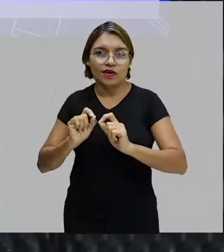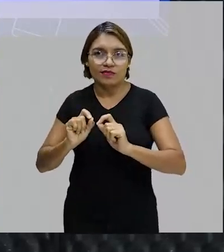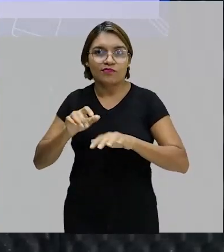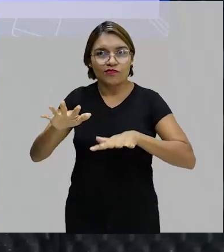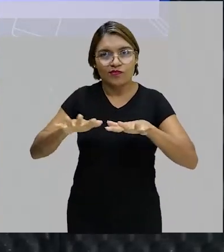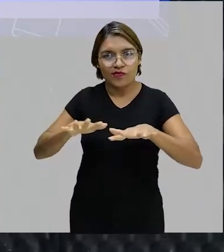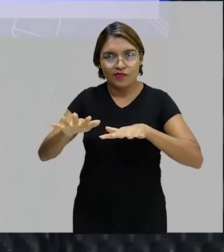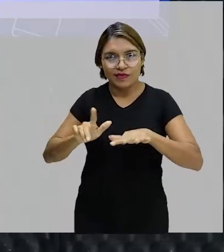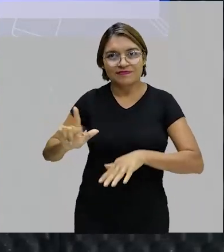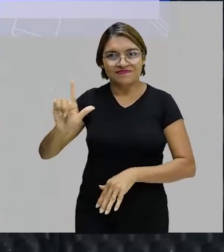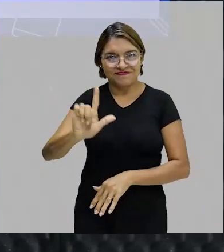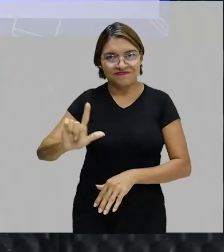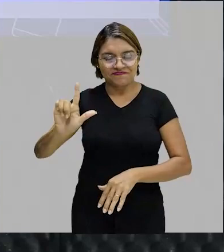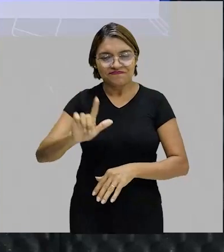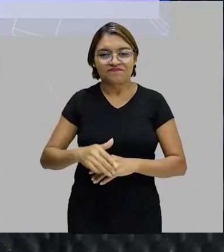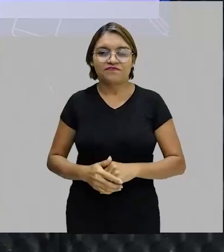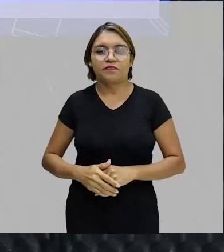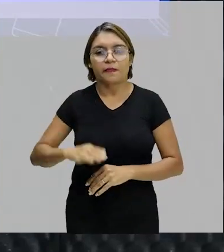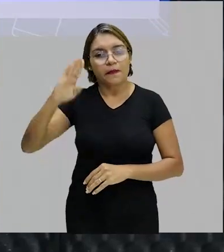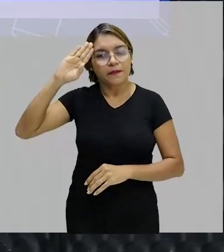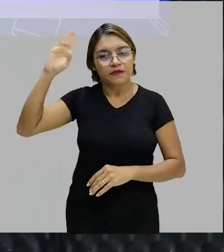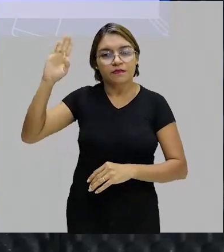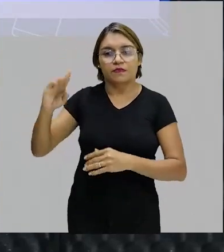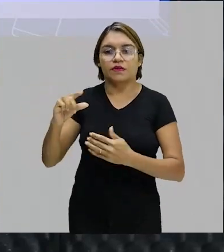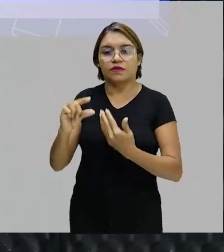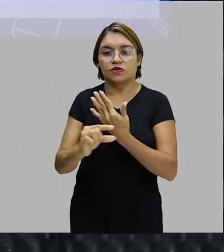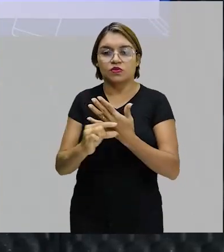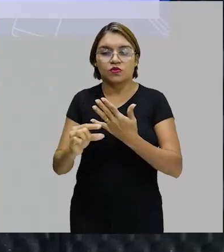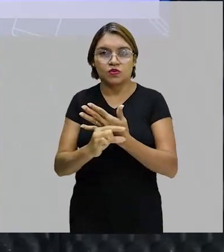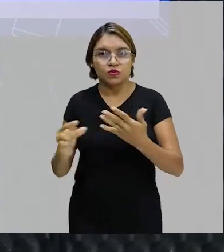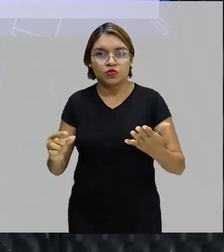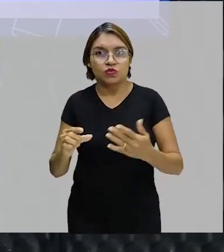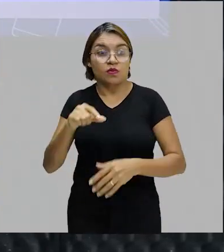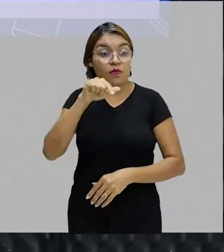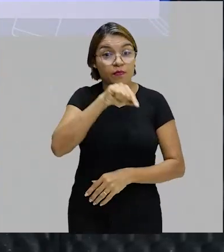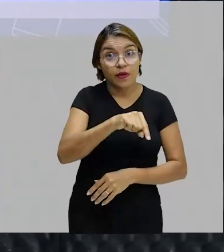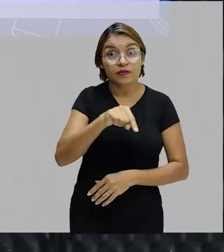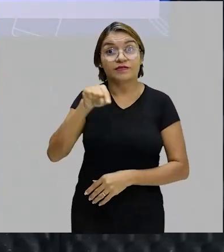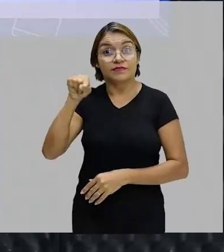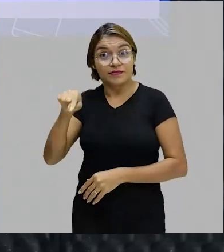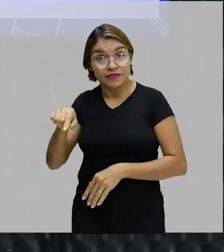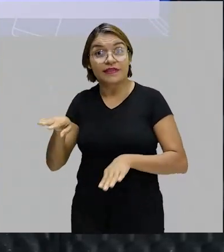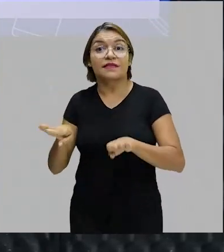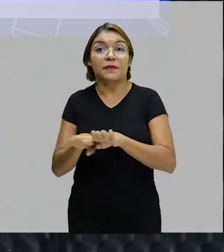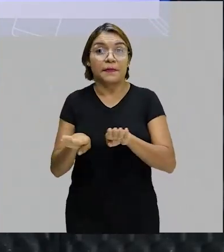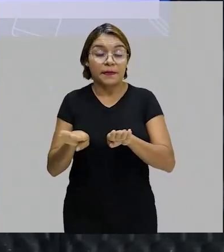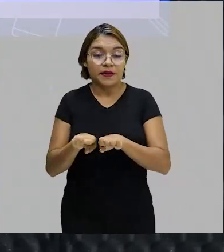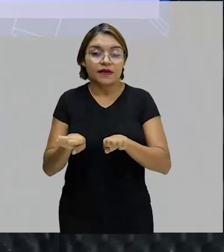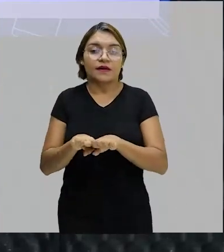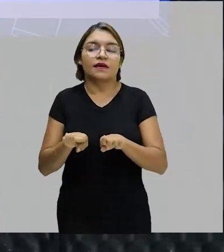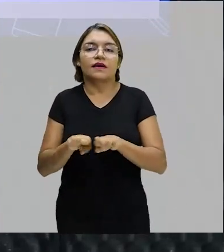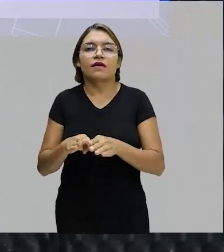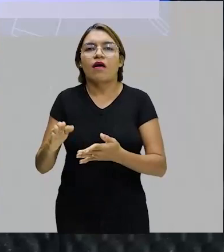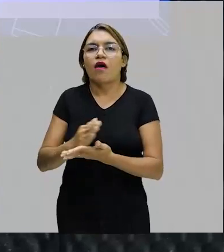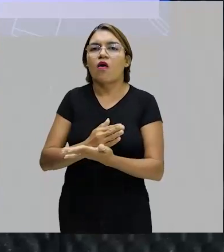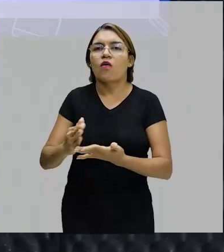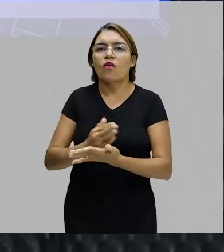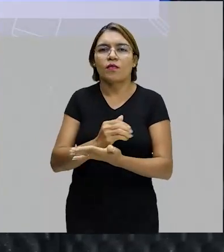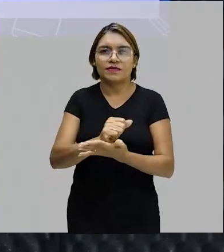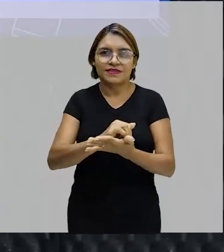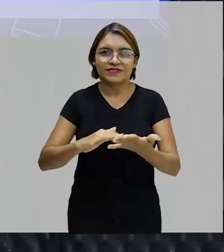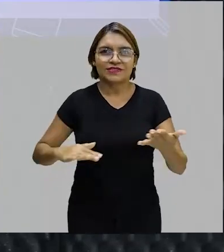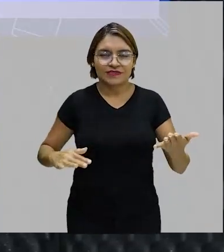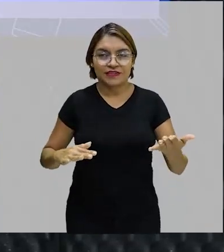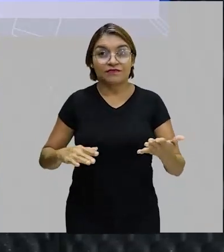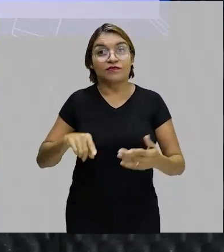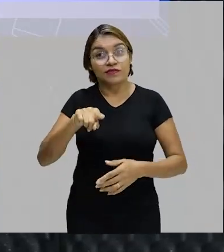movimento. Vamos ver os principais autores, tanto em Portugal quanto no Brasil, e ver alguns exercícios também, porque vocês sabem